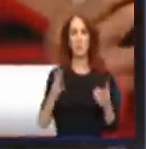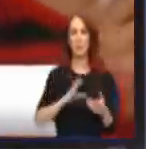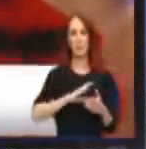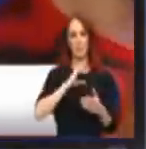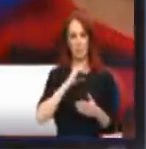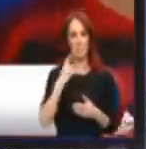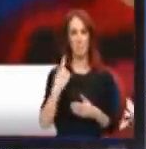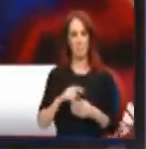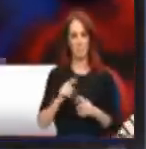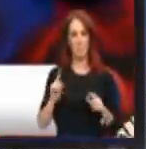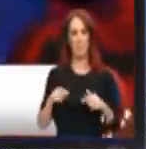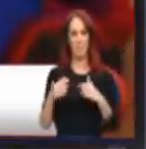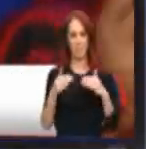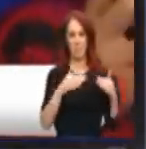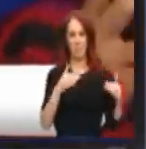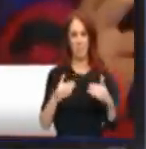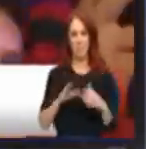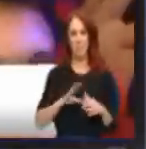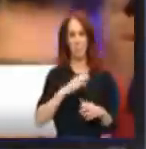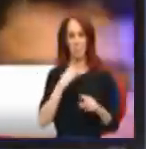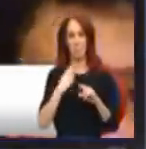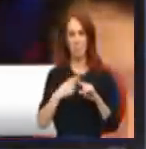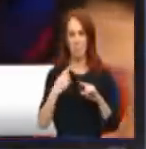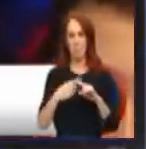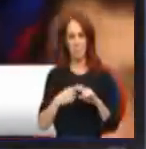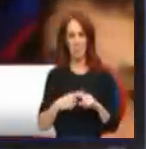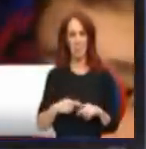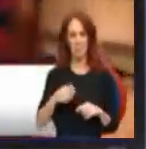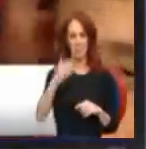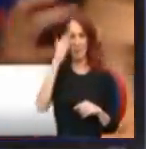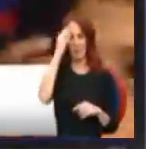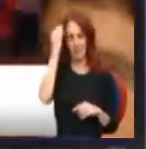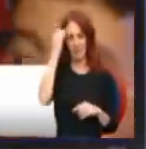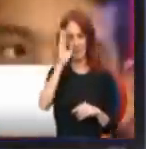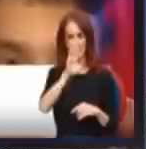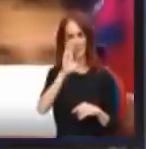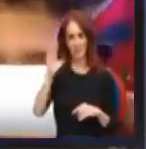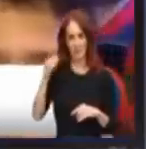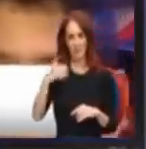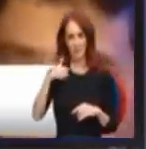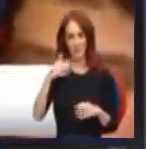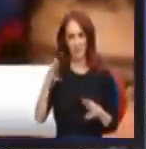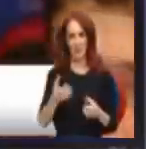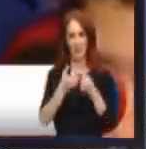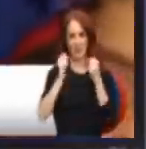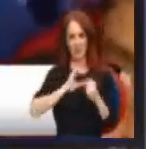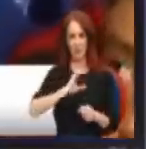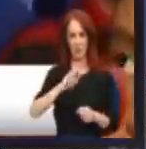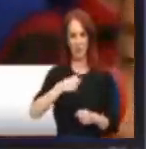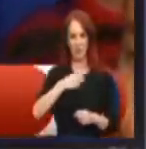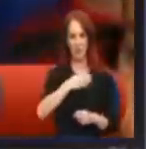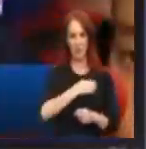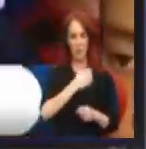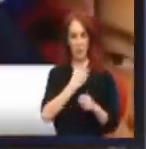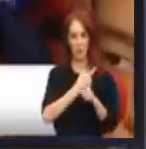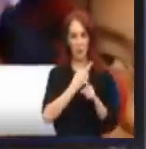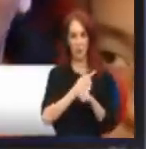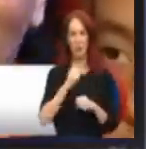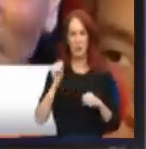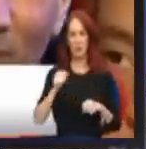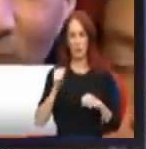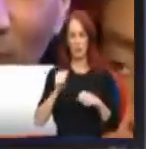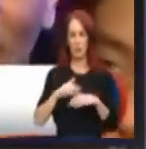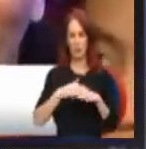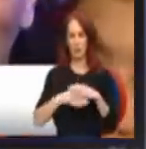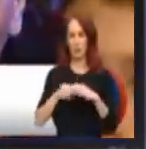confiante depois deste jogo para a final, sim, que Jesus vai levar o Flamengo à conquista do Mundial de Clubes. Vamos, com certeza. A gente aqui fazendo essa